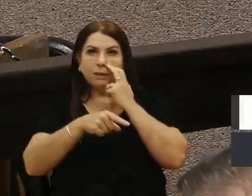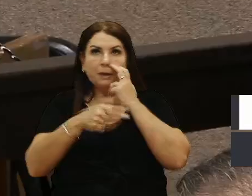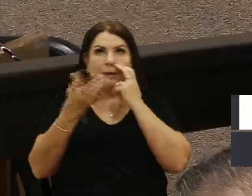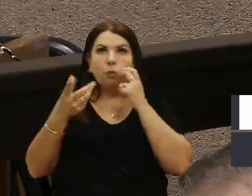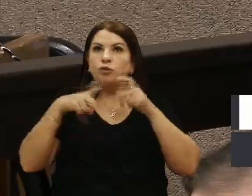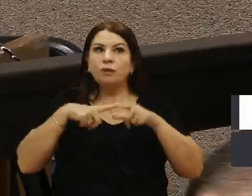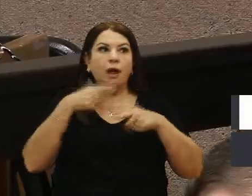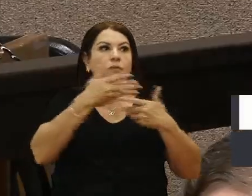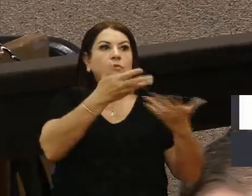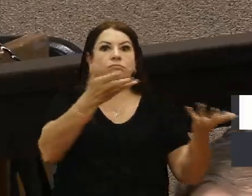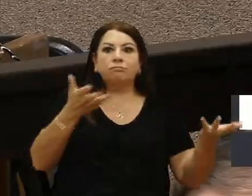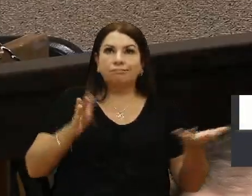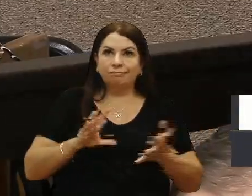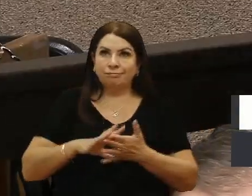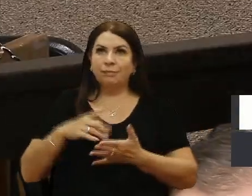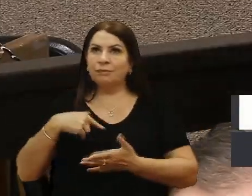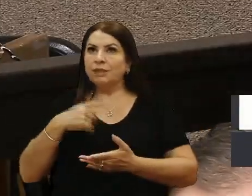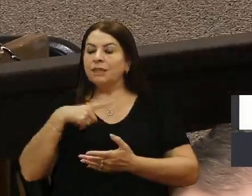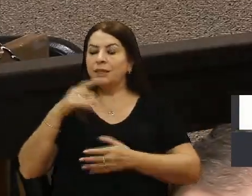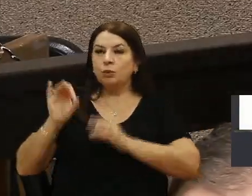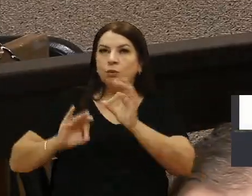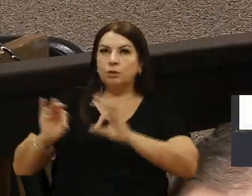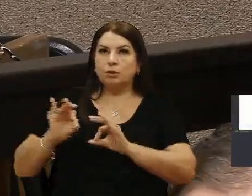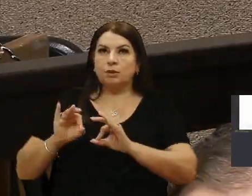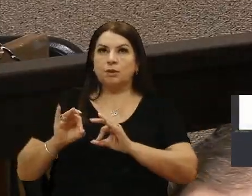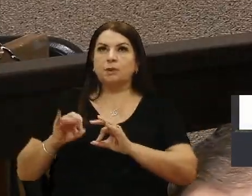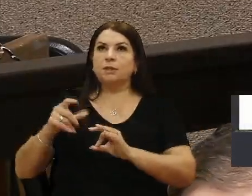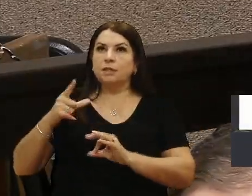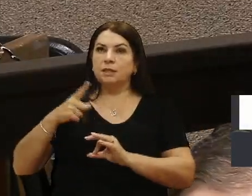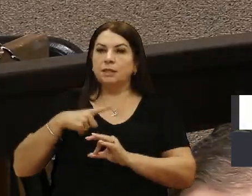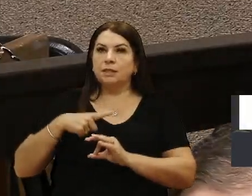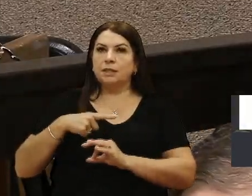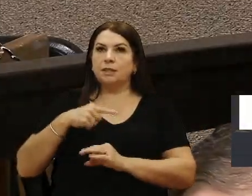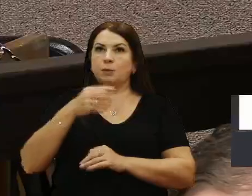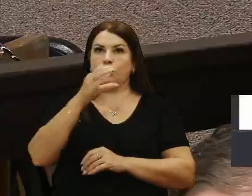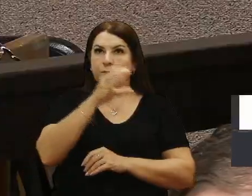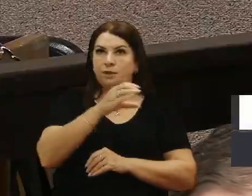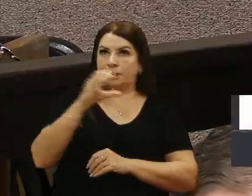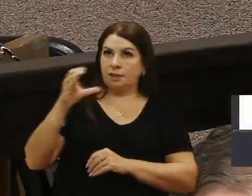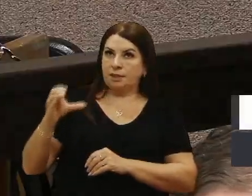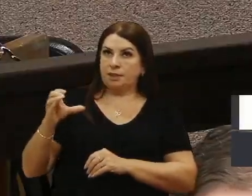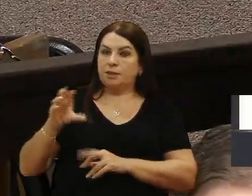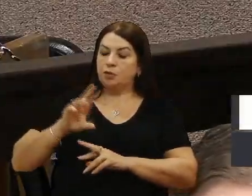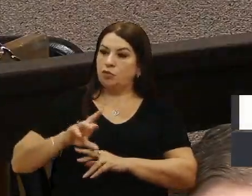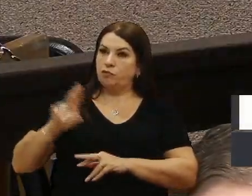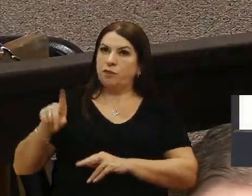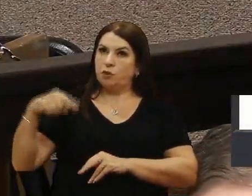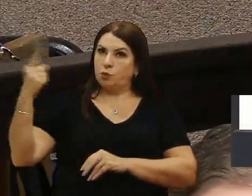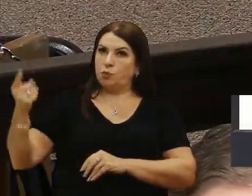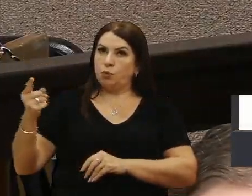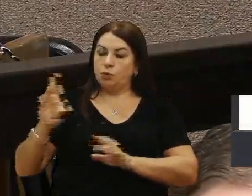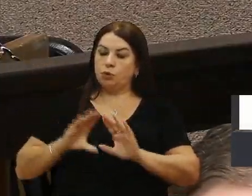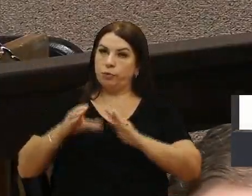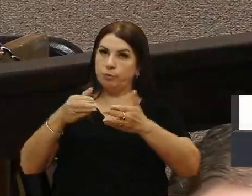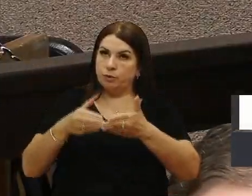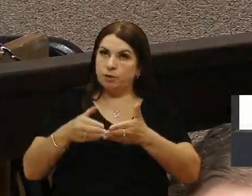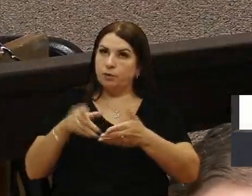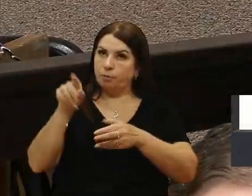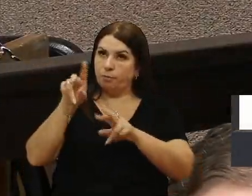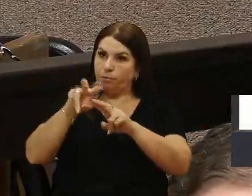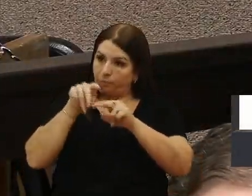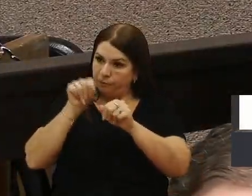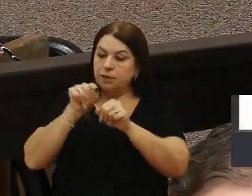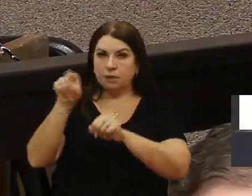é que eles estavam. Né? Tem que ter organização. A gente tem um CC diferente das outras comissões para